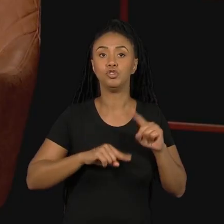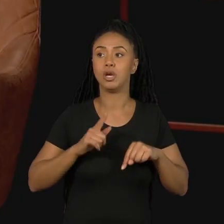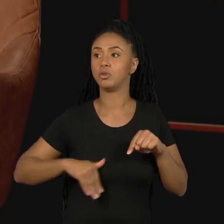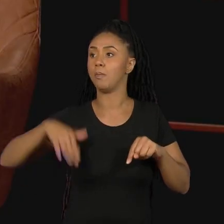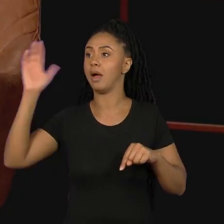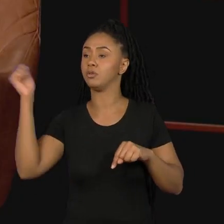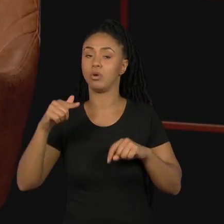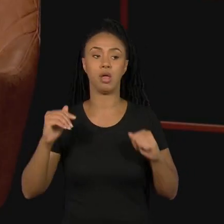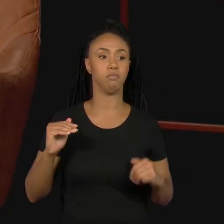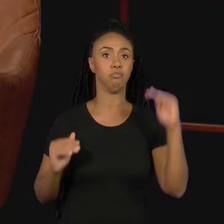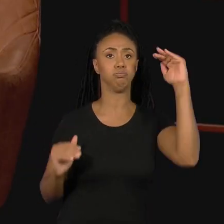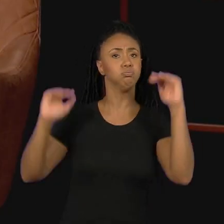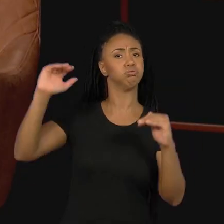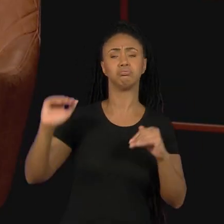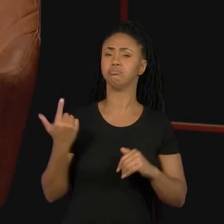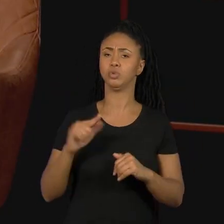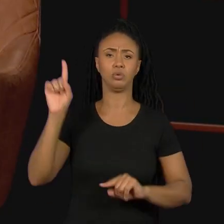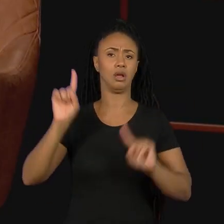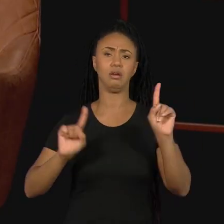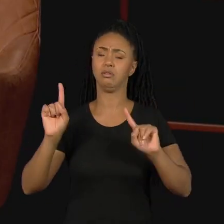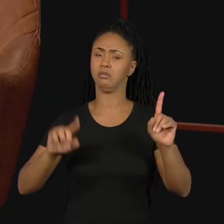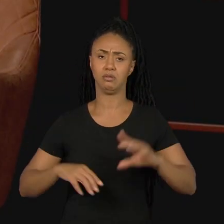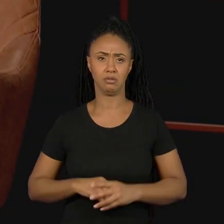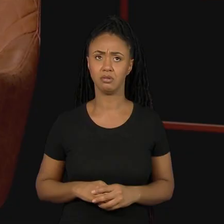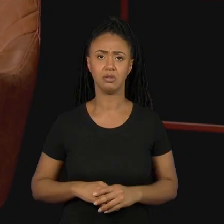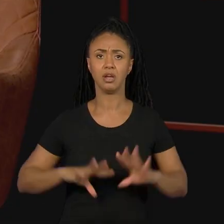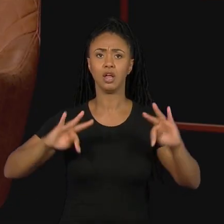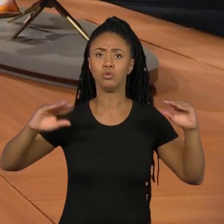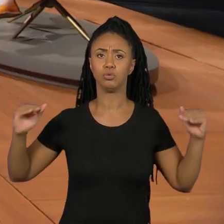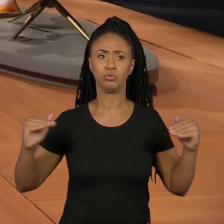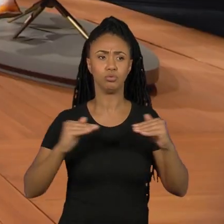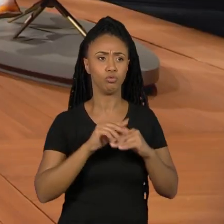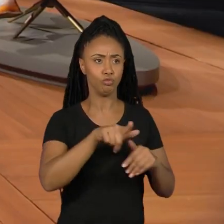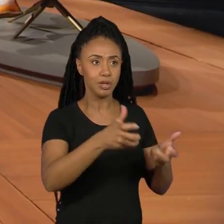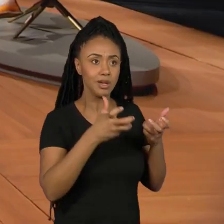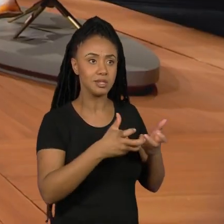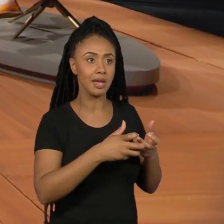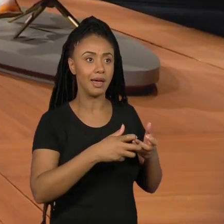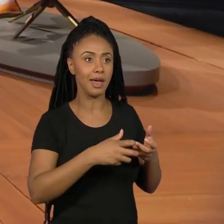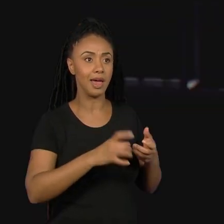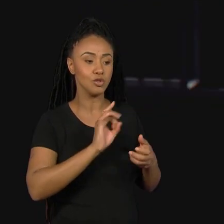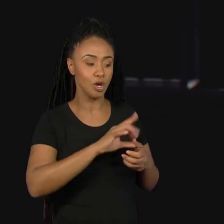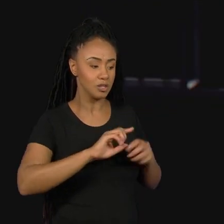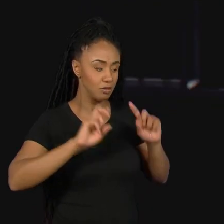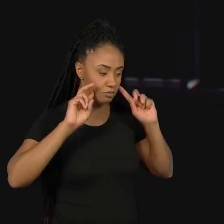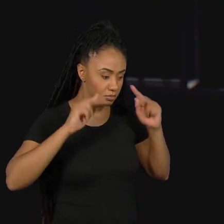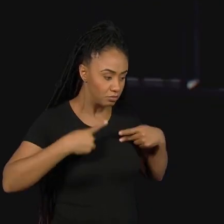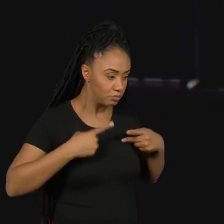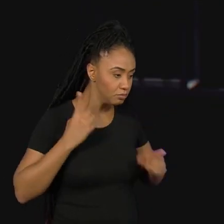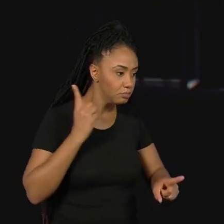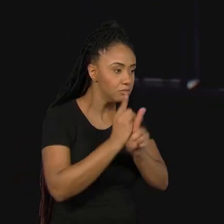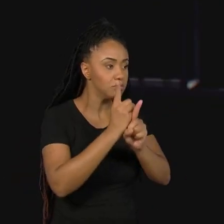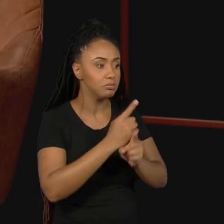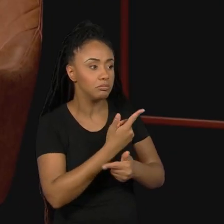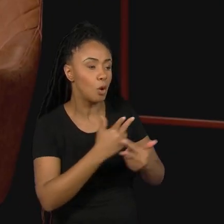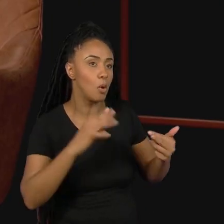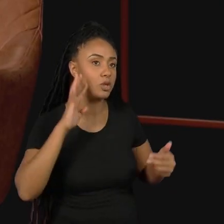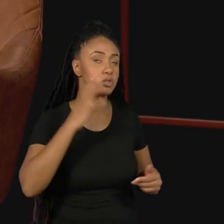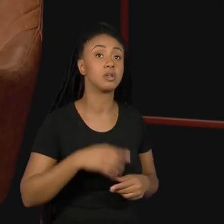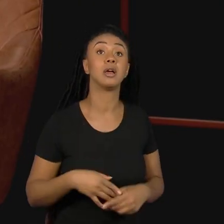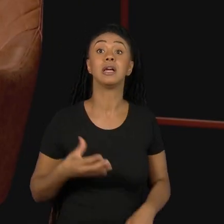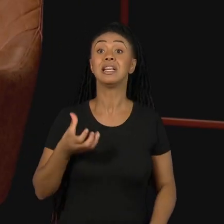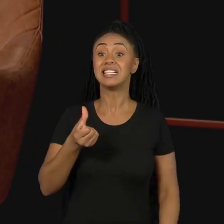pessoas. Você tem que ir contigo. Se desafiar, né? A conseguir resolver a lógica ali. Eu tenho 6